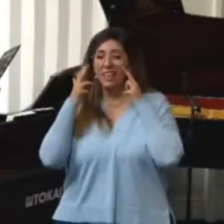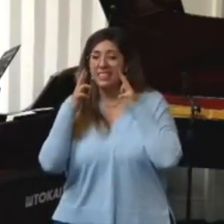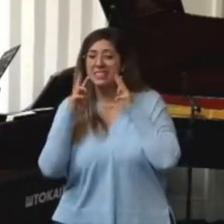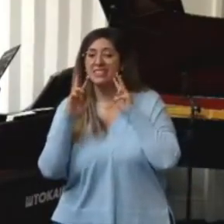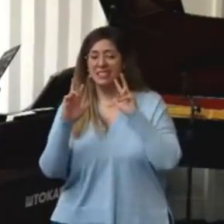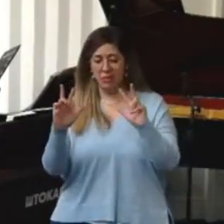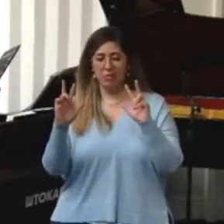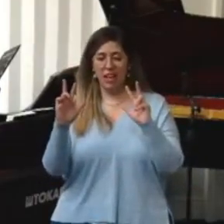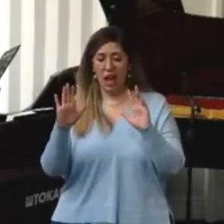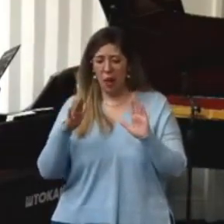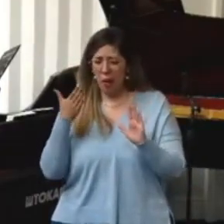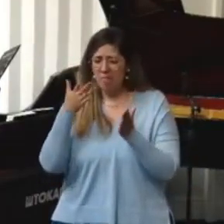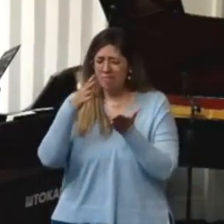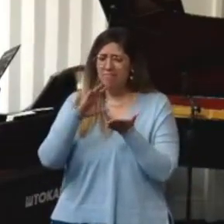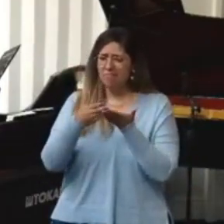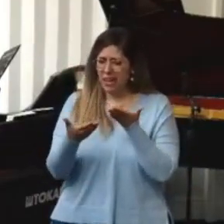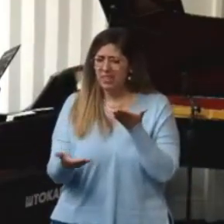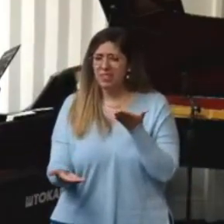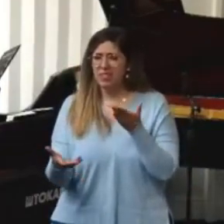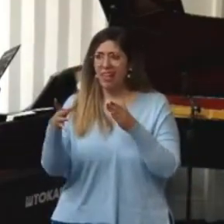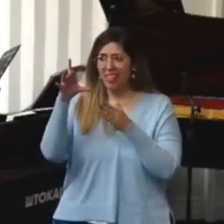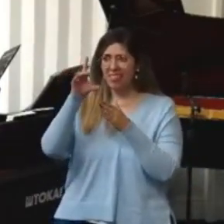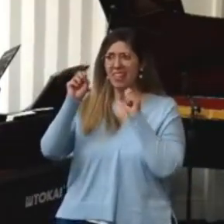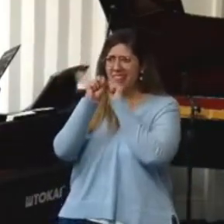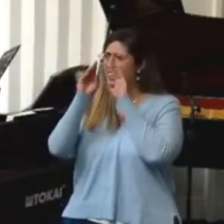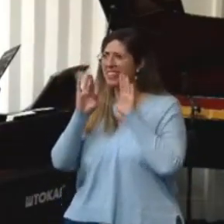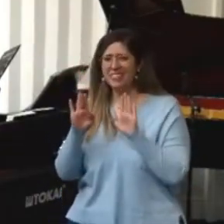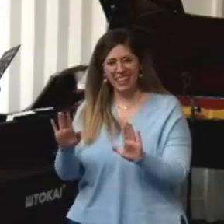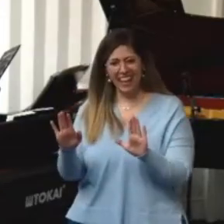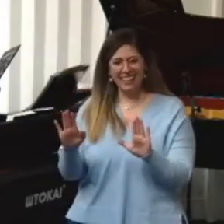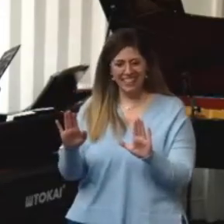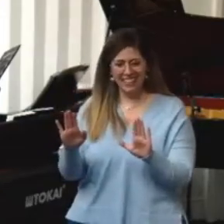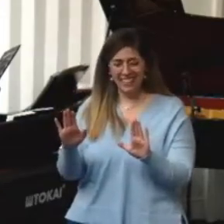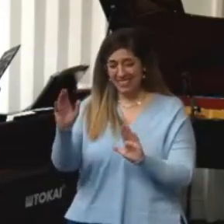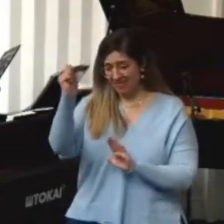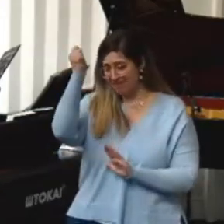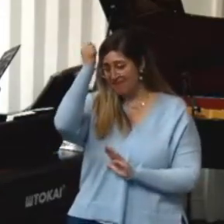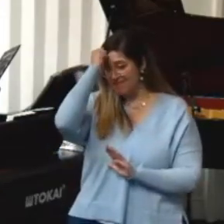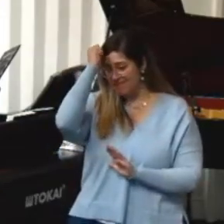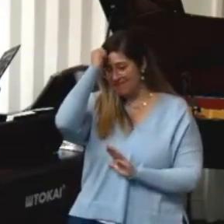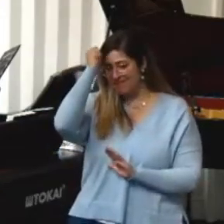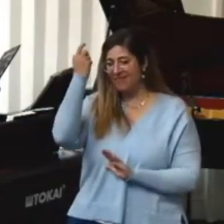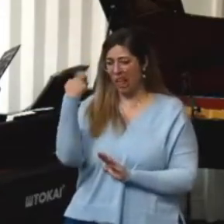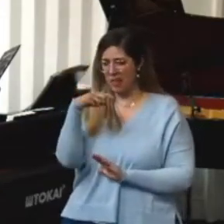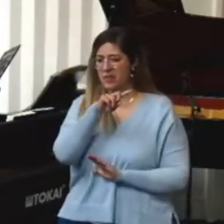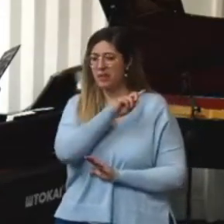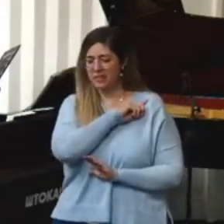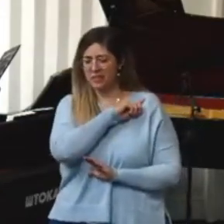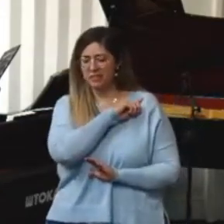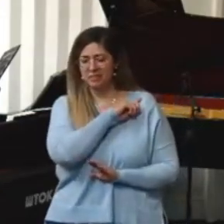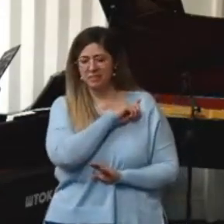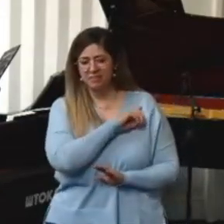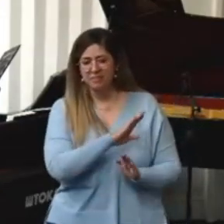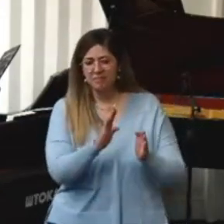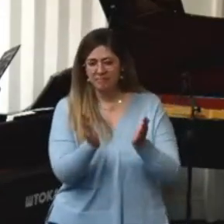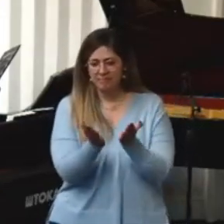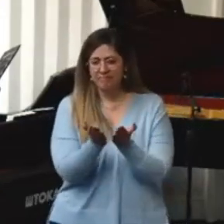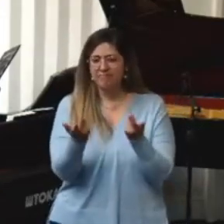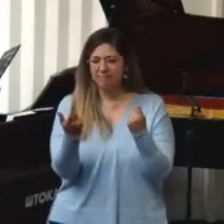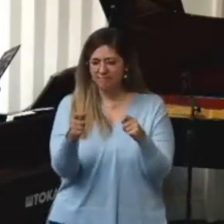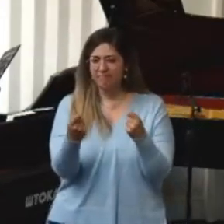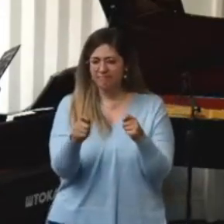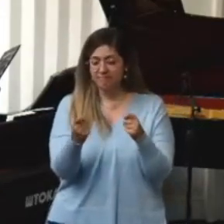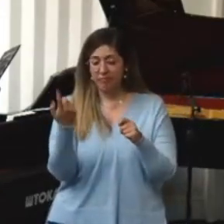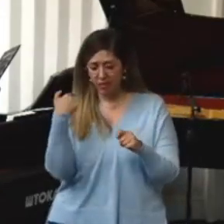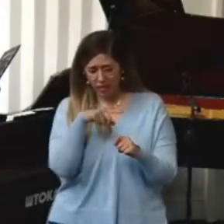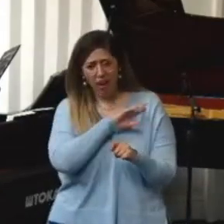nas suas derrotas Deus pode ser glorificado por causa do arrependimento. Os cristãos precisam